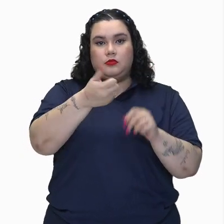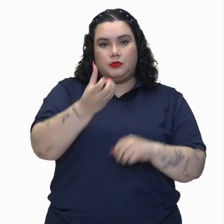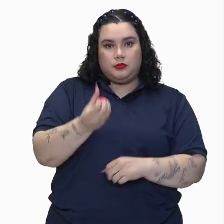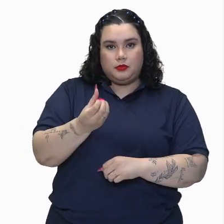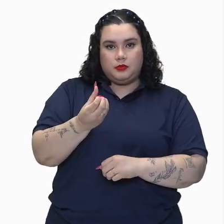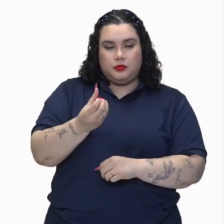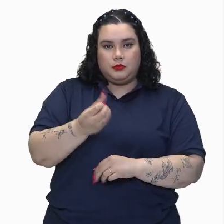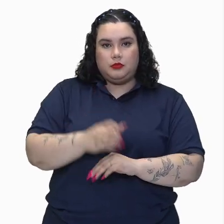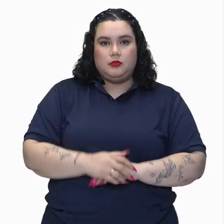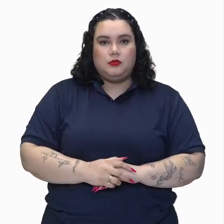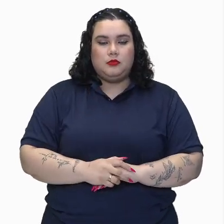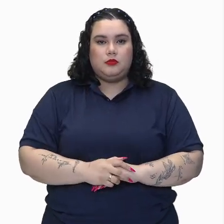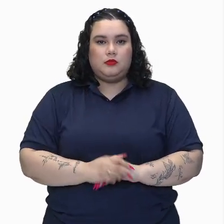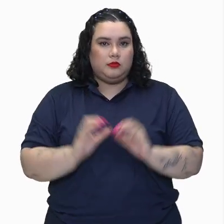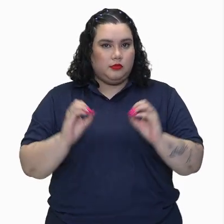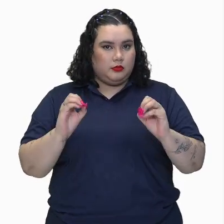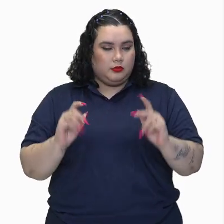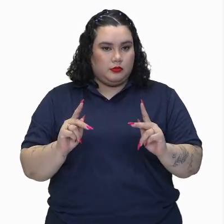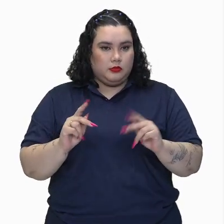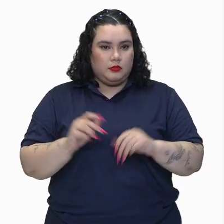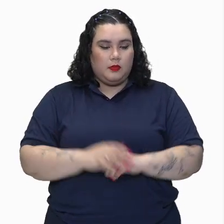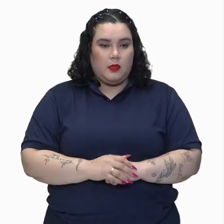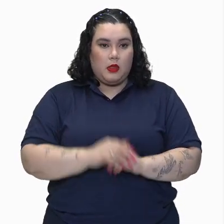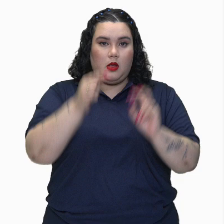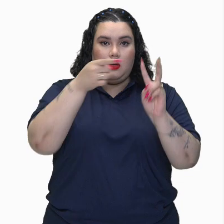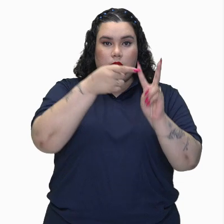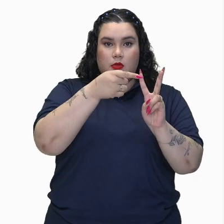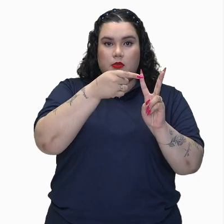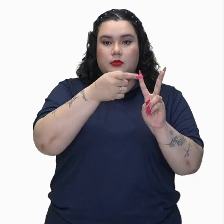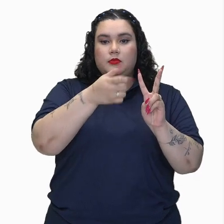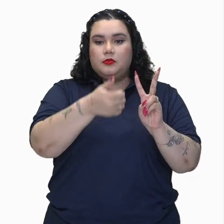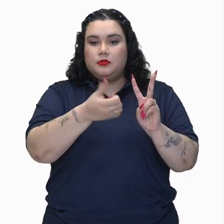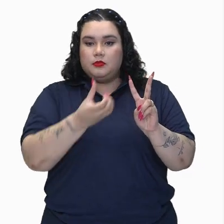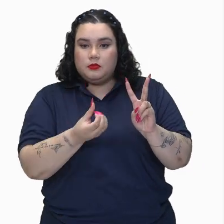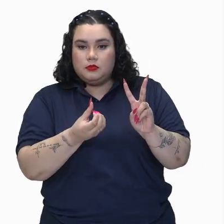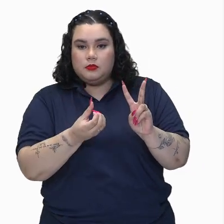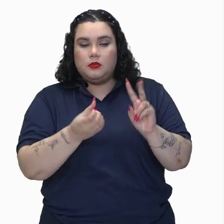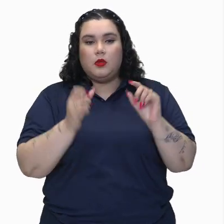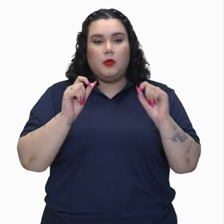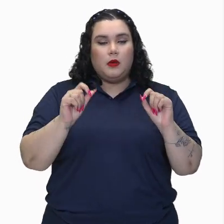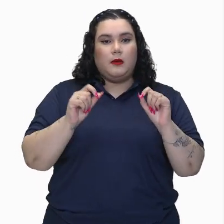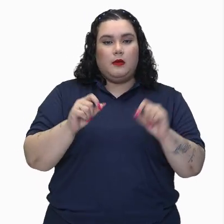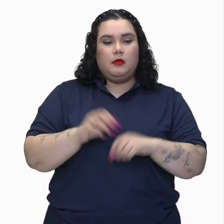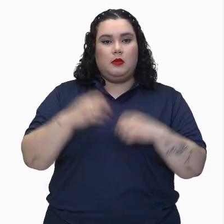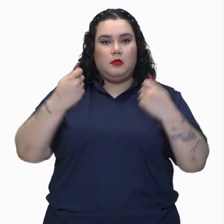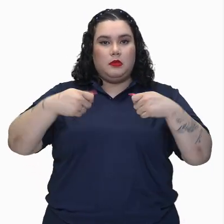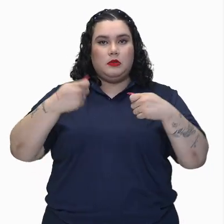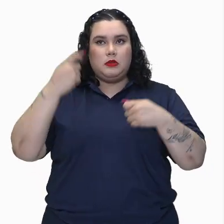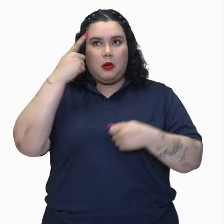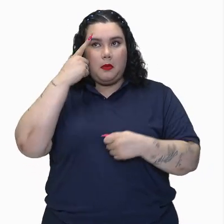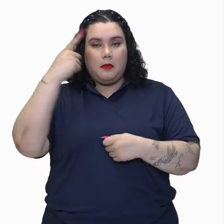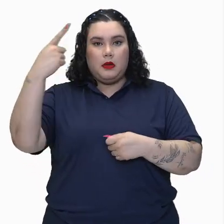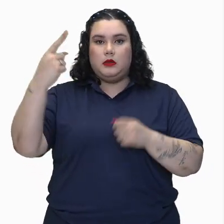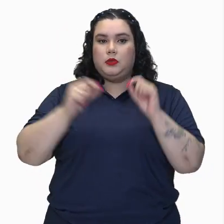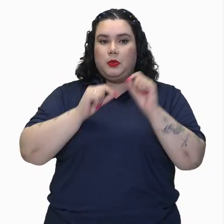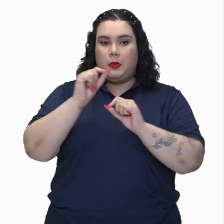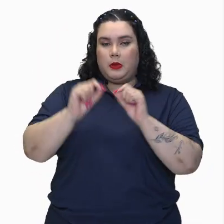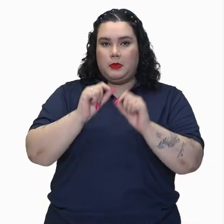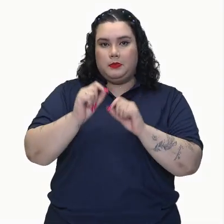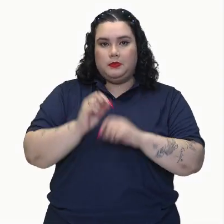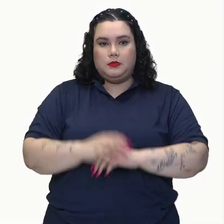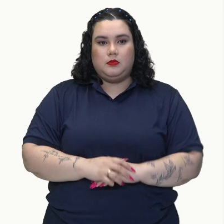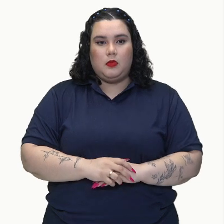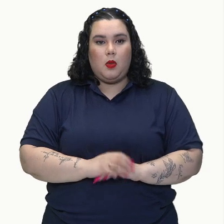16. Muito bem, a raiz quadrada de 16, eu tenho que pensar o seguinte: qual